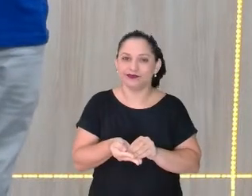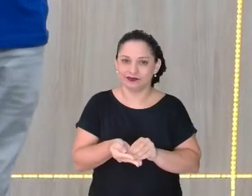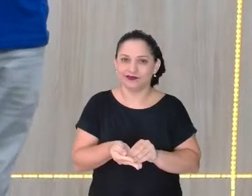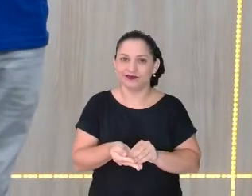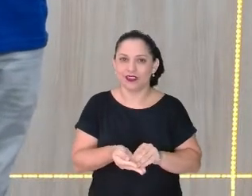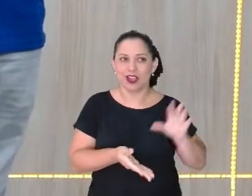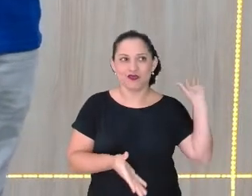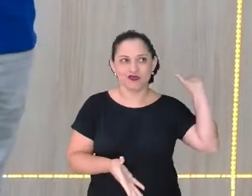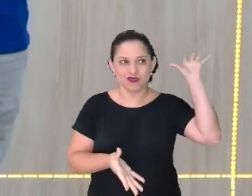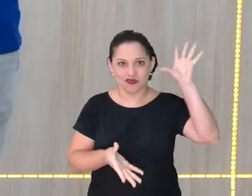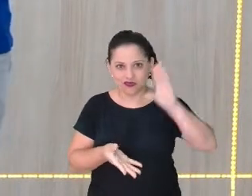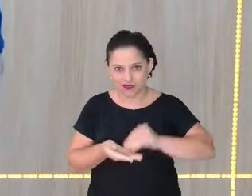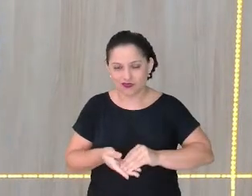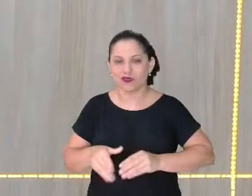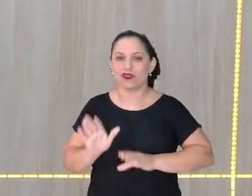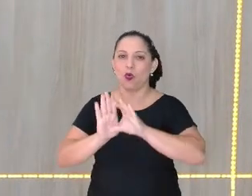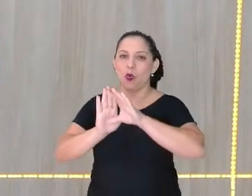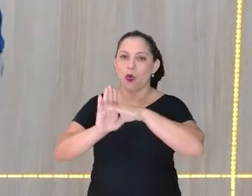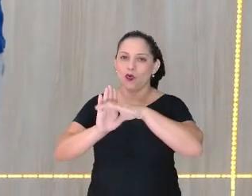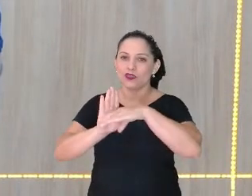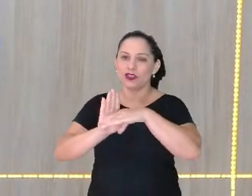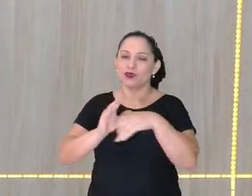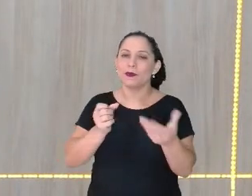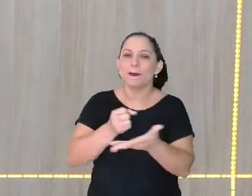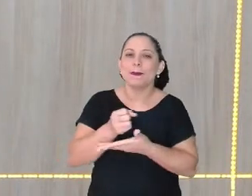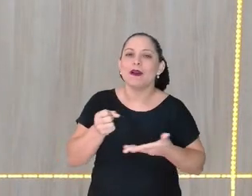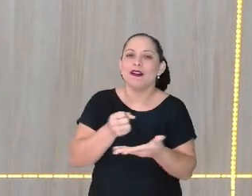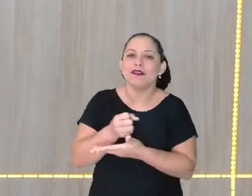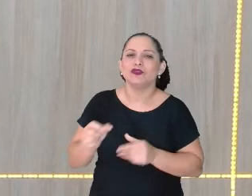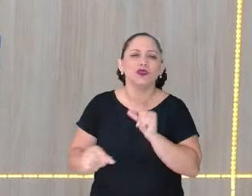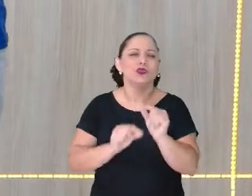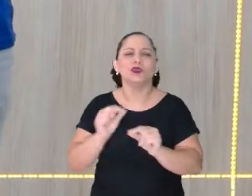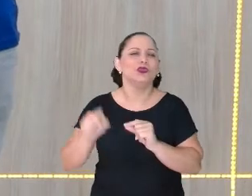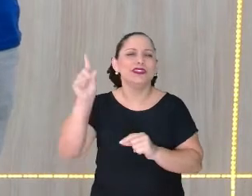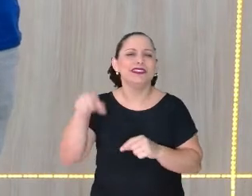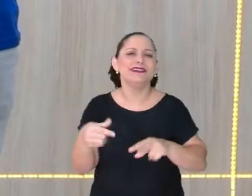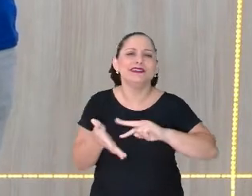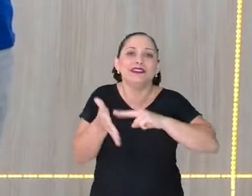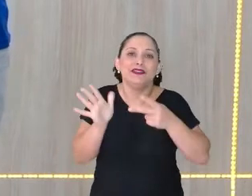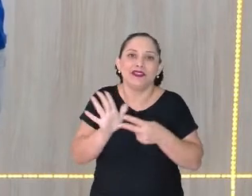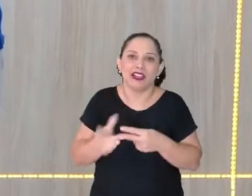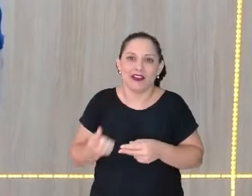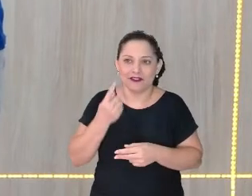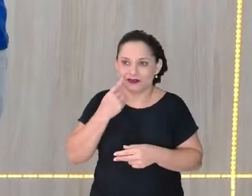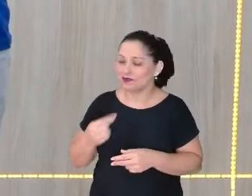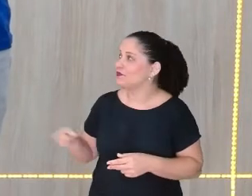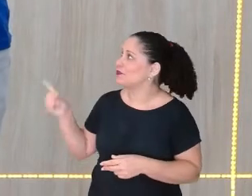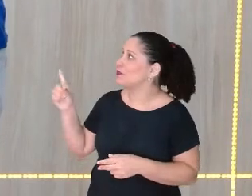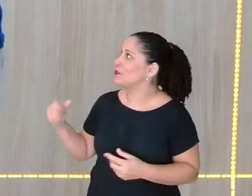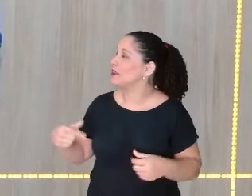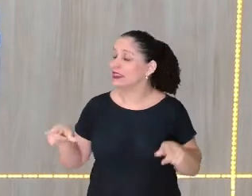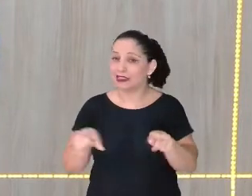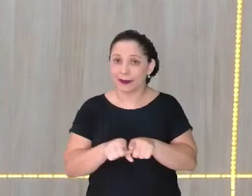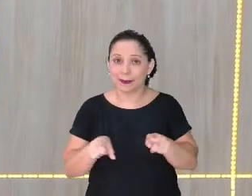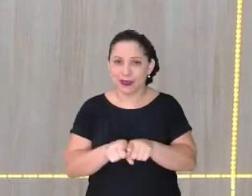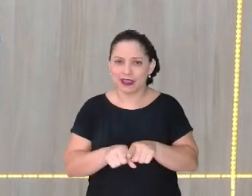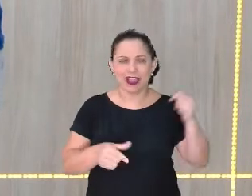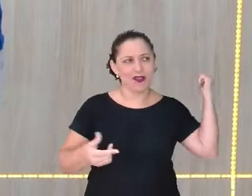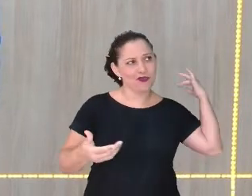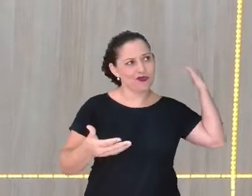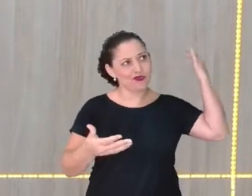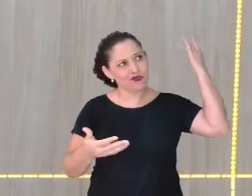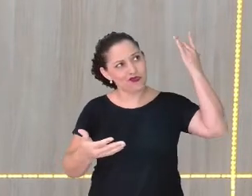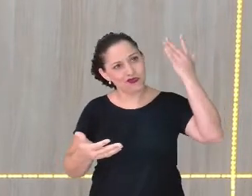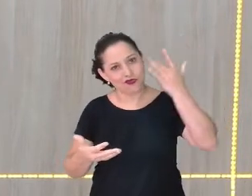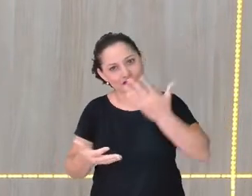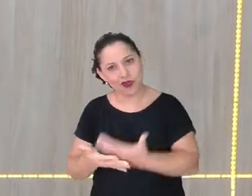resgatar um pouquinho aí esse conceito bem básico de o que é modo de produção. Lembrar a vocês que ao longo da